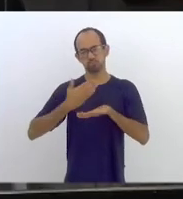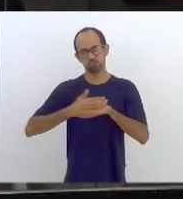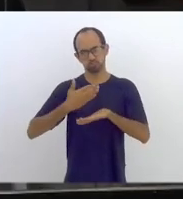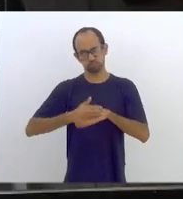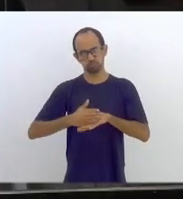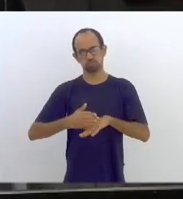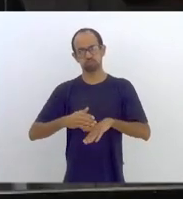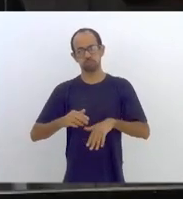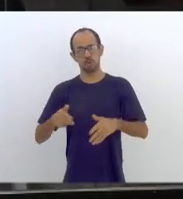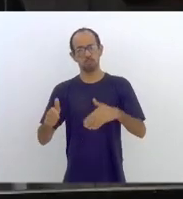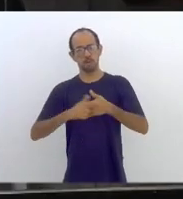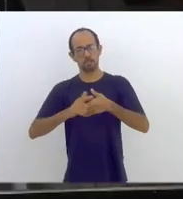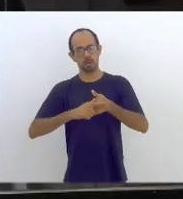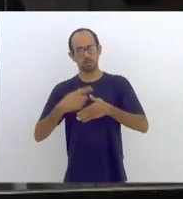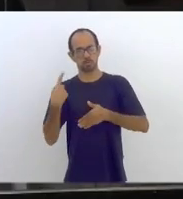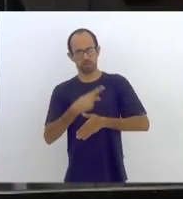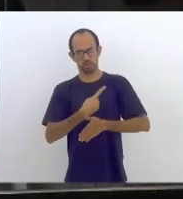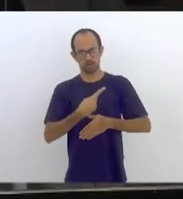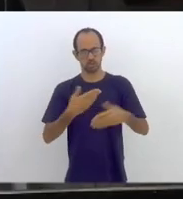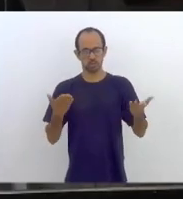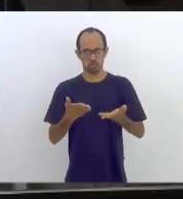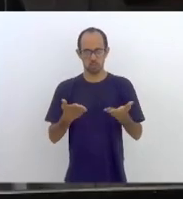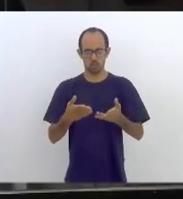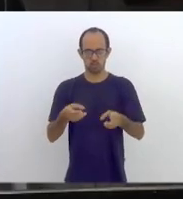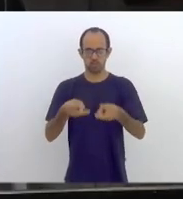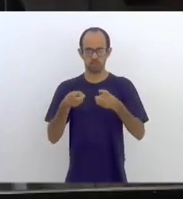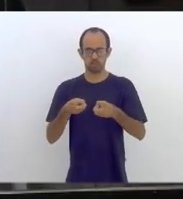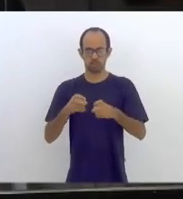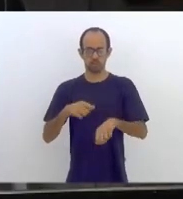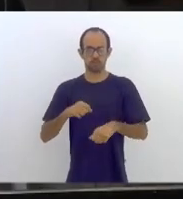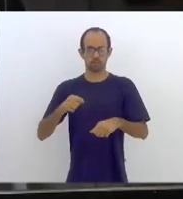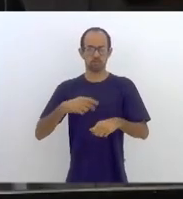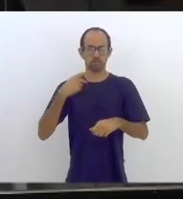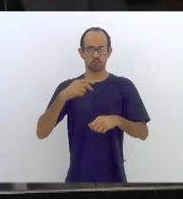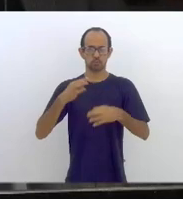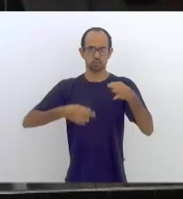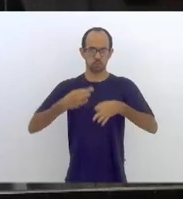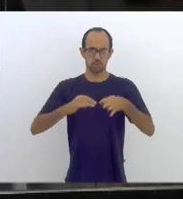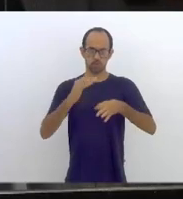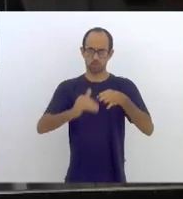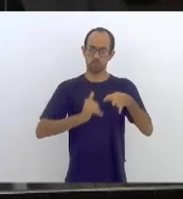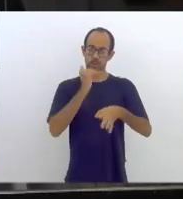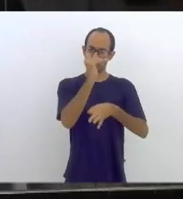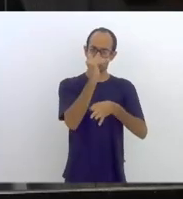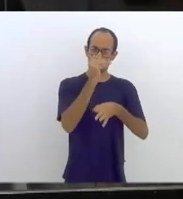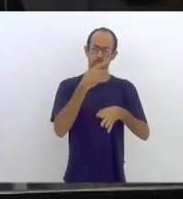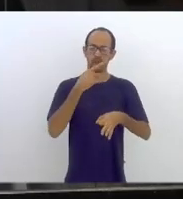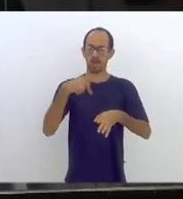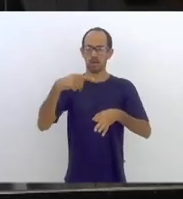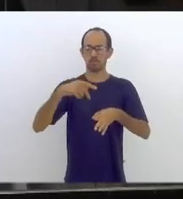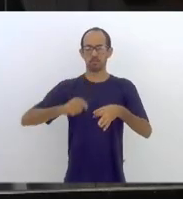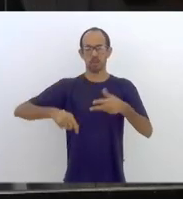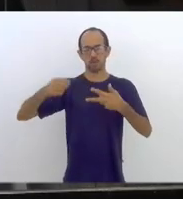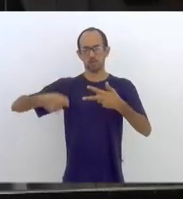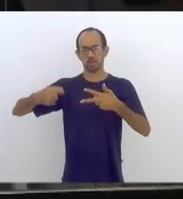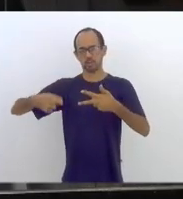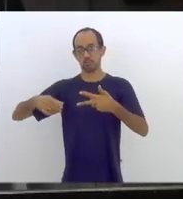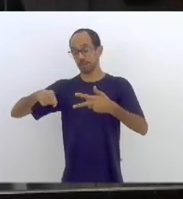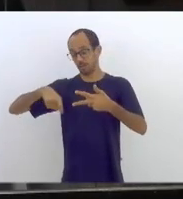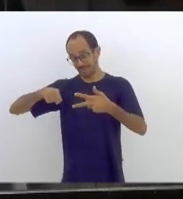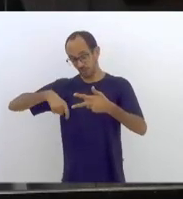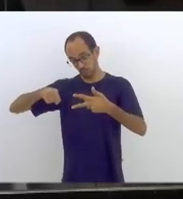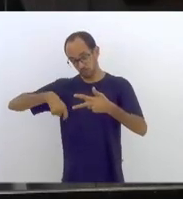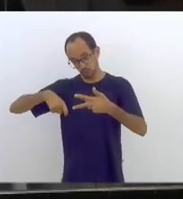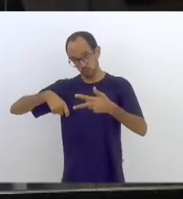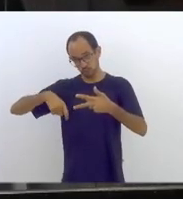atribuições hoje vemos promotores querendo dizer para executivo a oportunidade e a conveniência